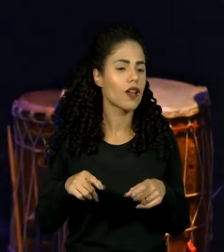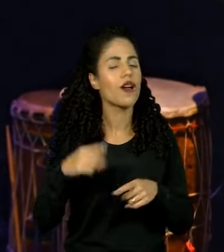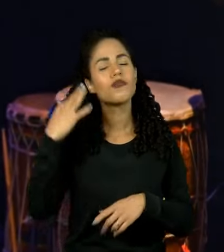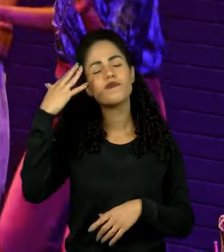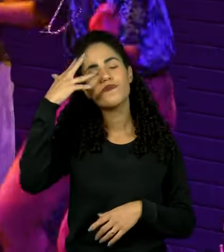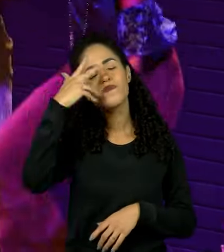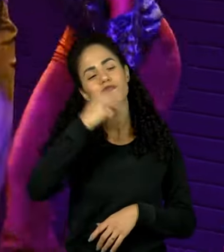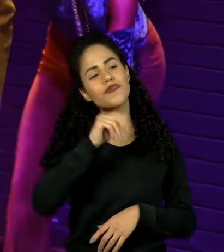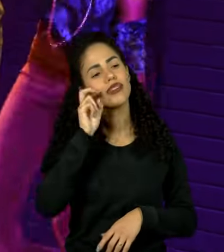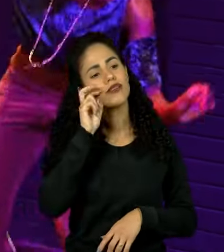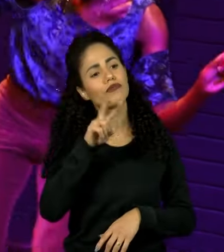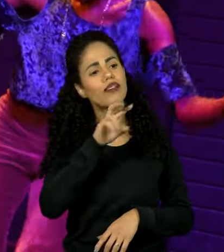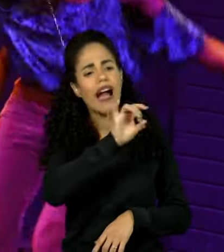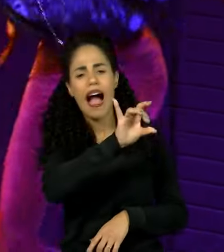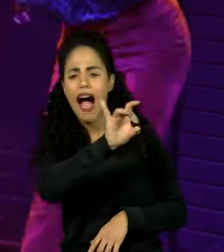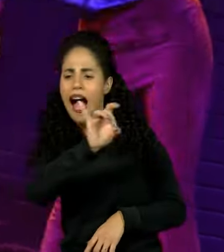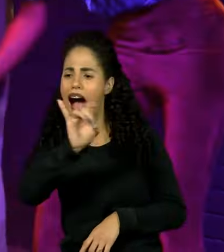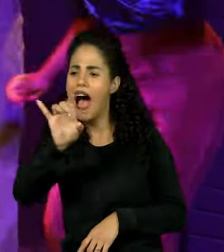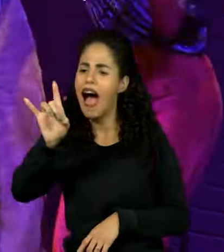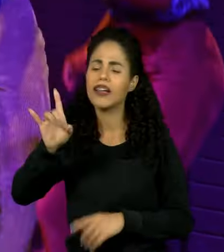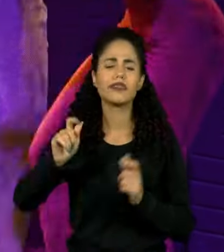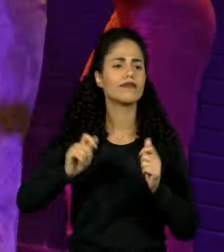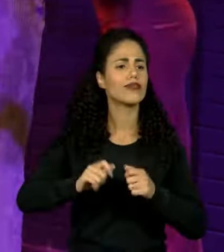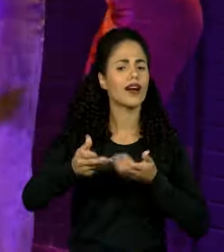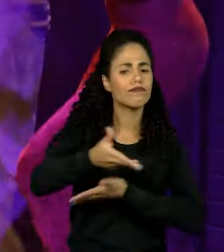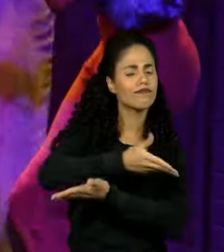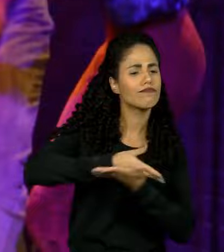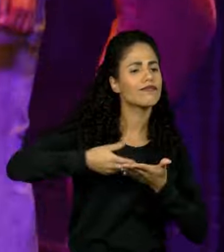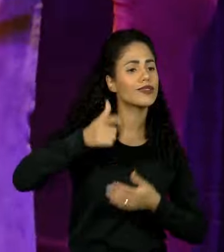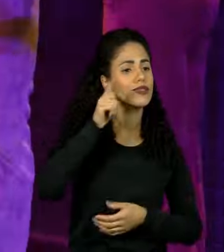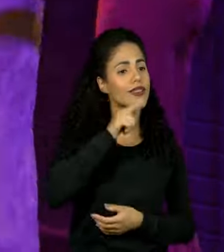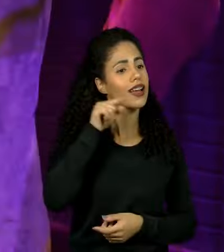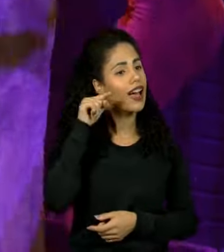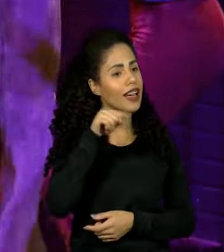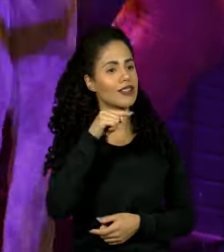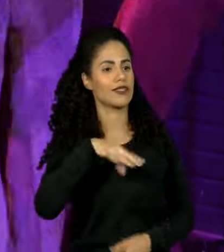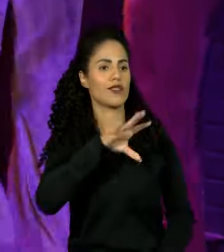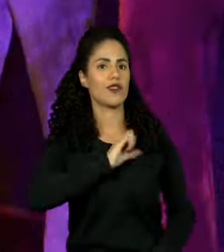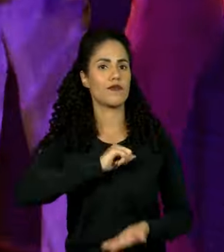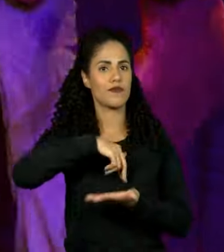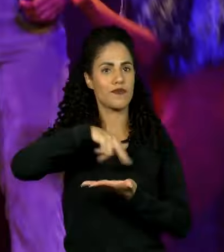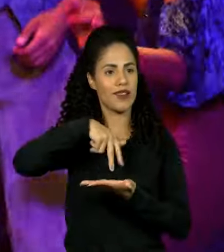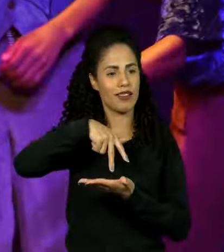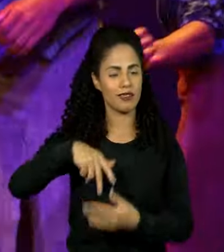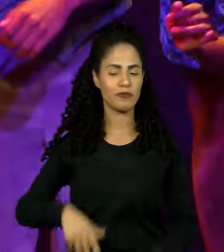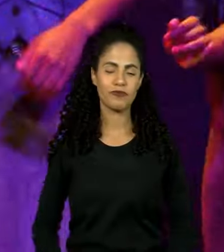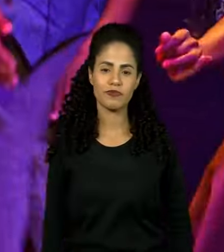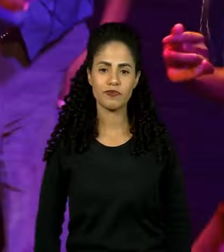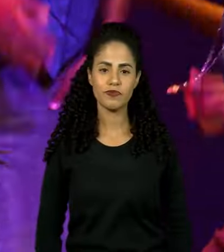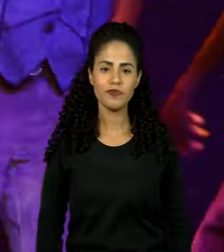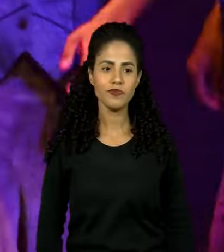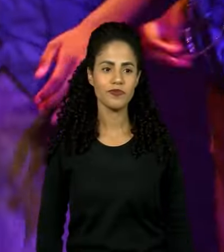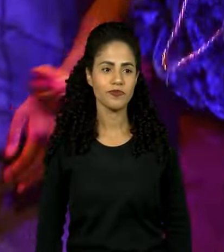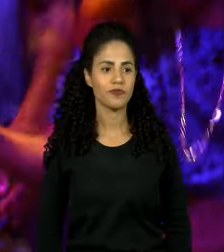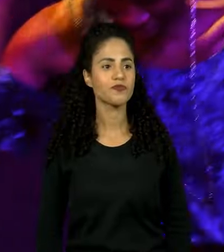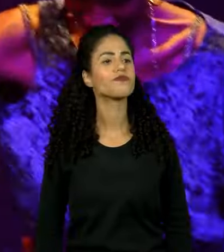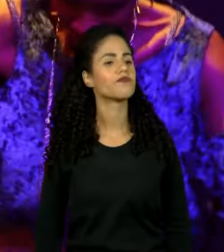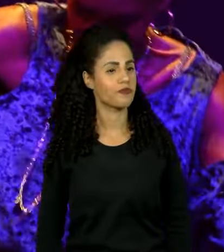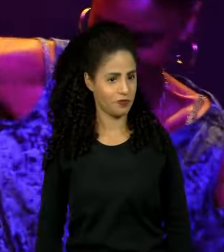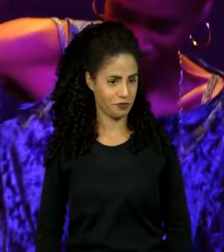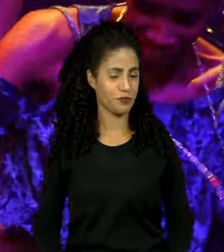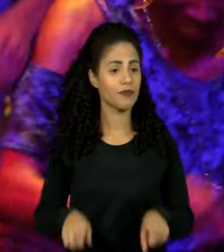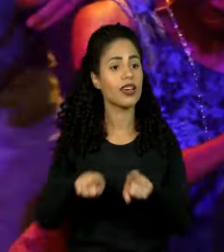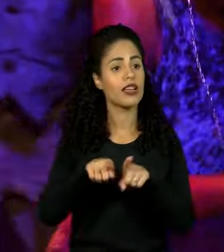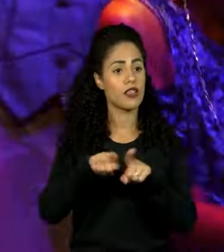bonito olhar para cada um E se ver eh E é isso que é amor de baile para mim e eu sou Wi Marinho